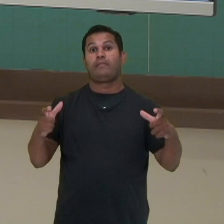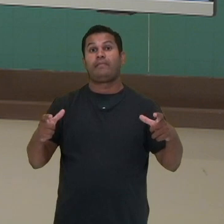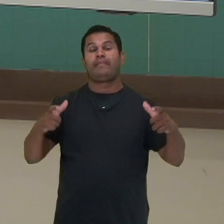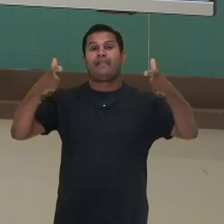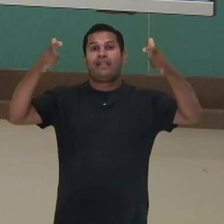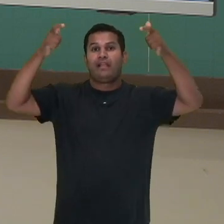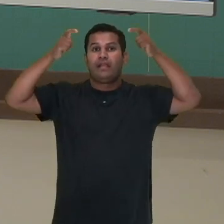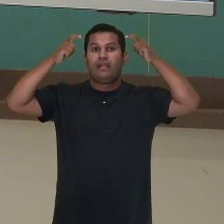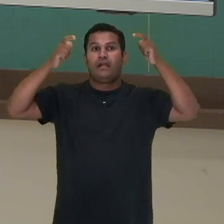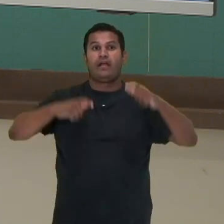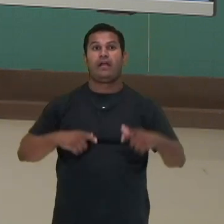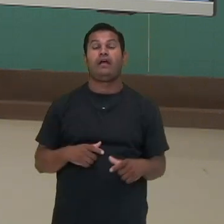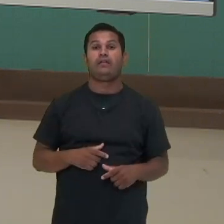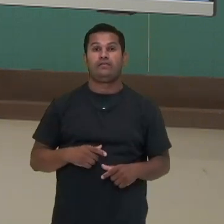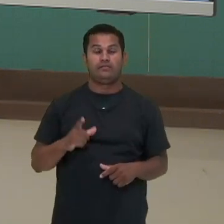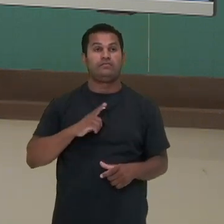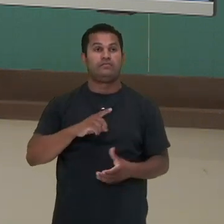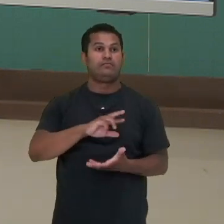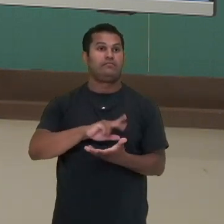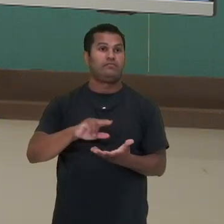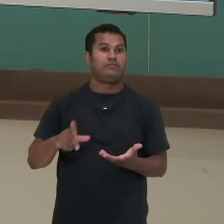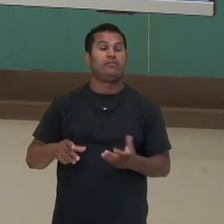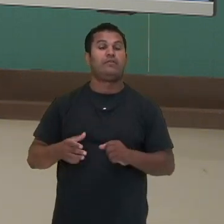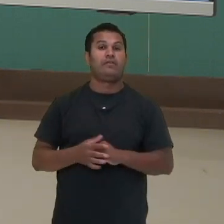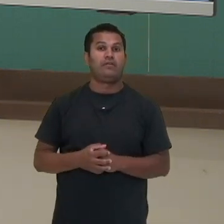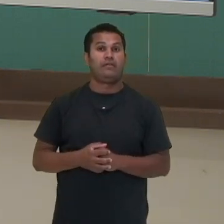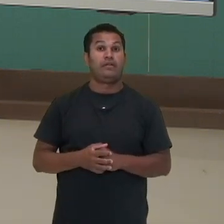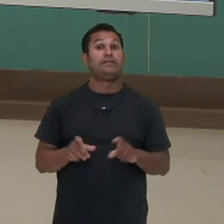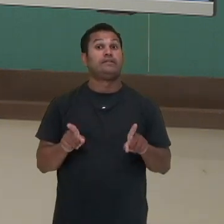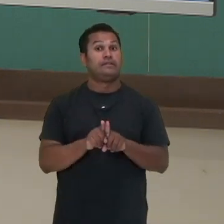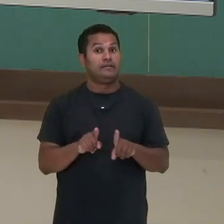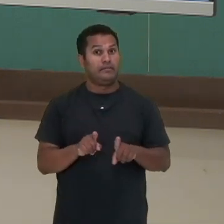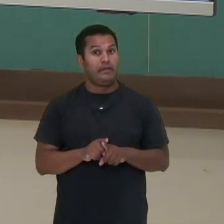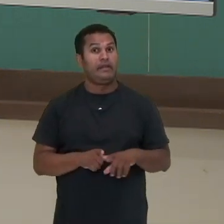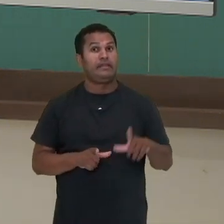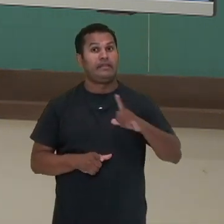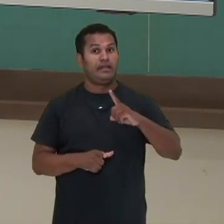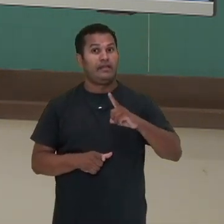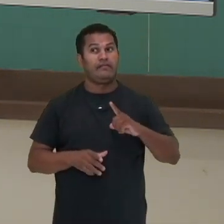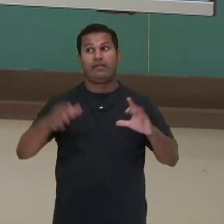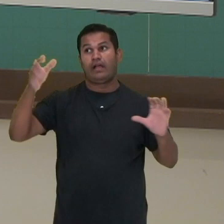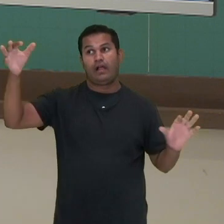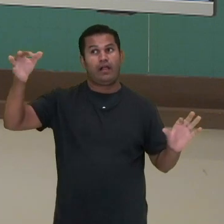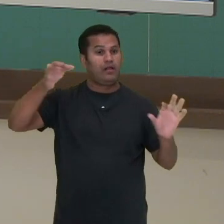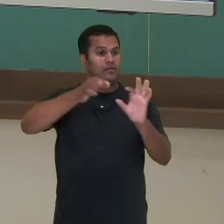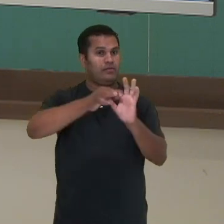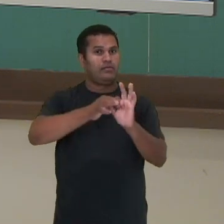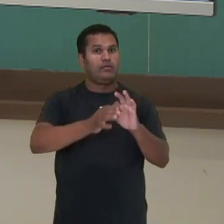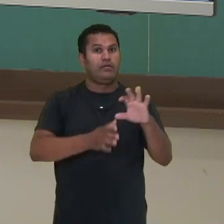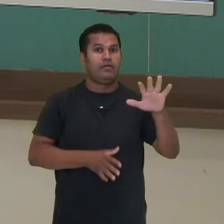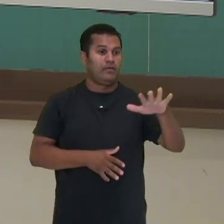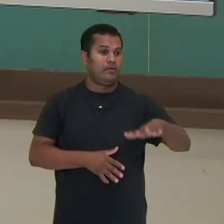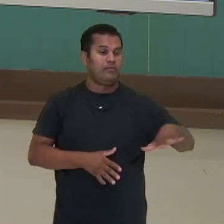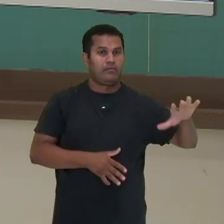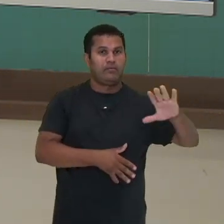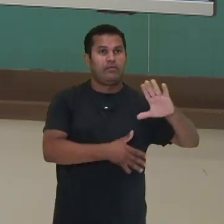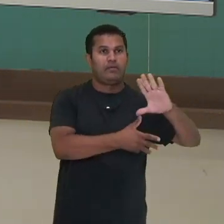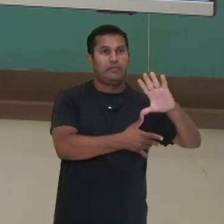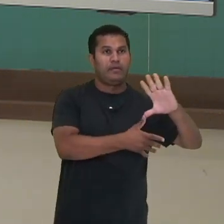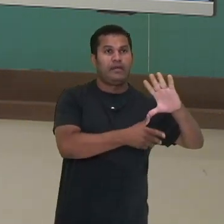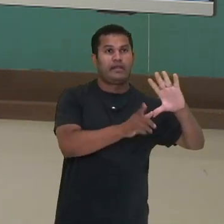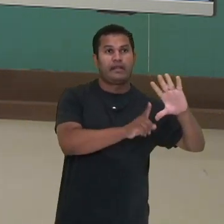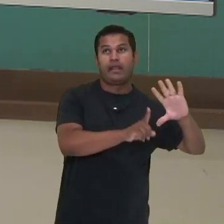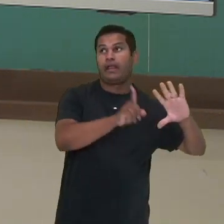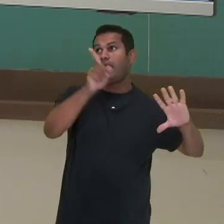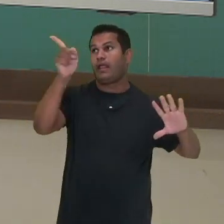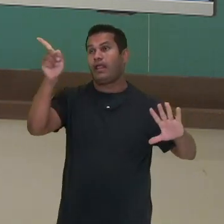né? E o contato entre europeus e diversos povos, tá? Essas são as consequências, então, das grandes